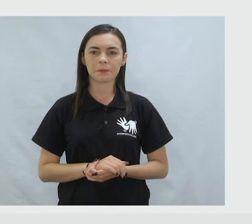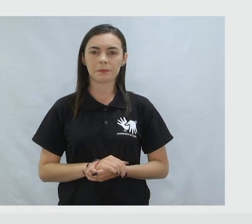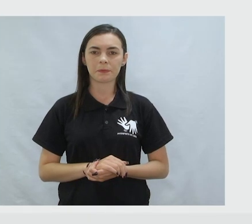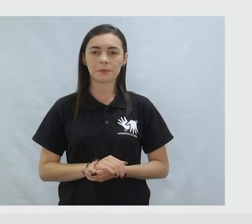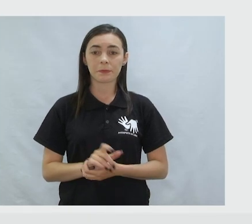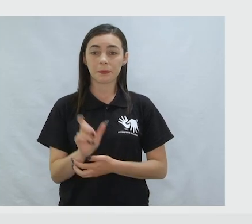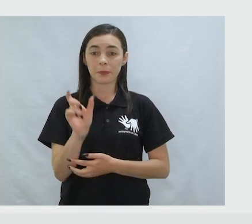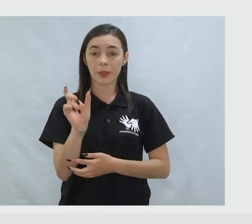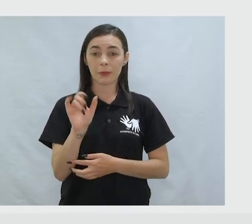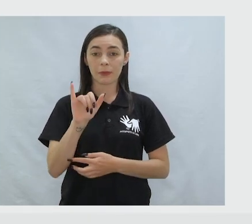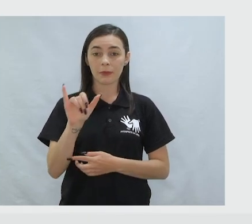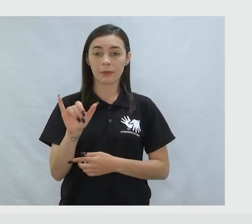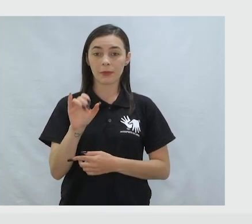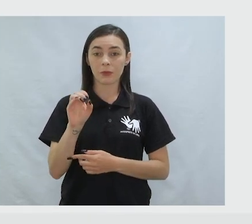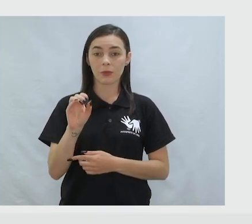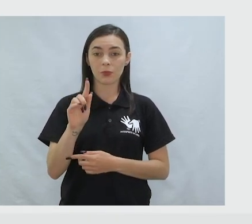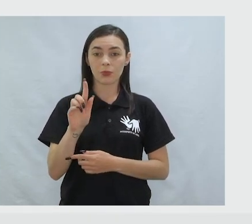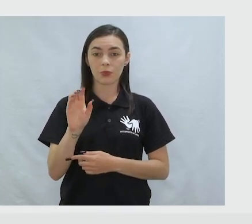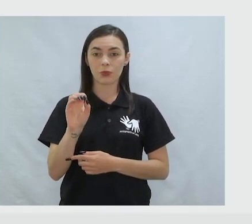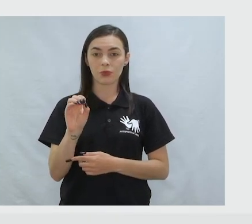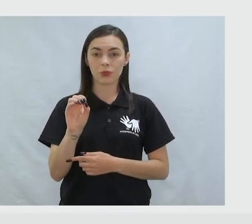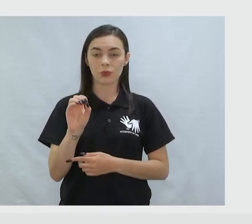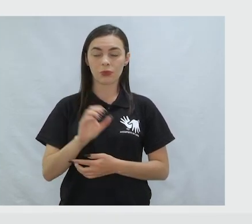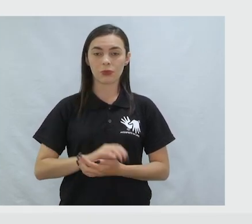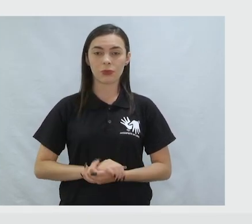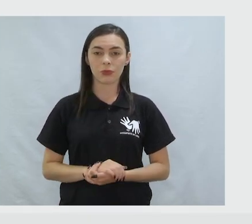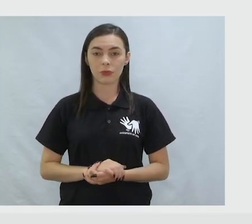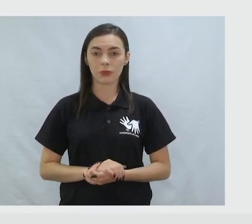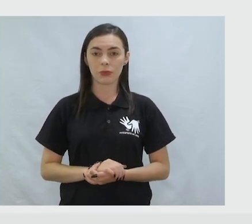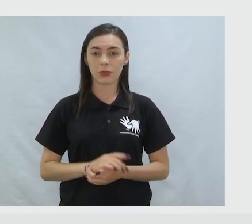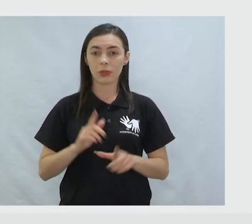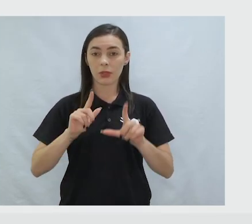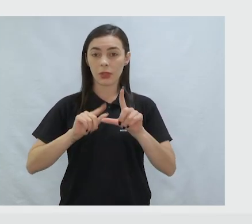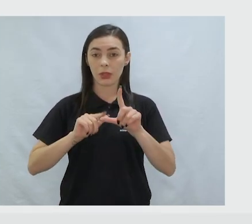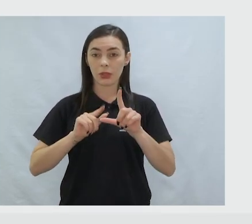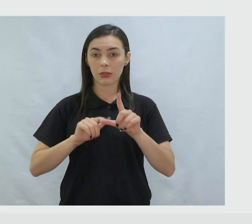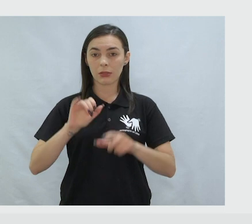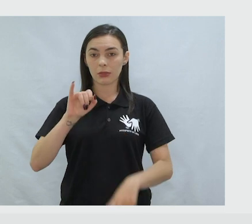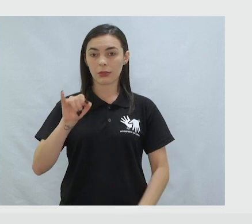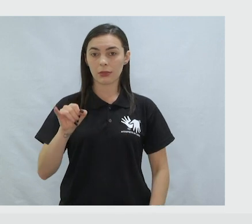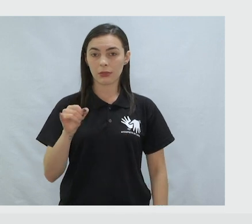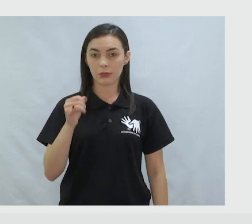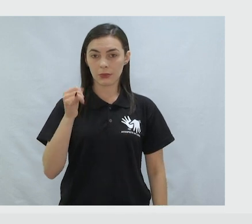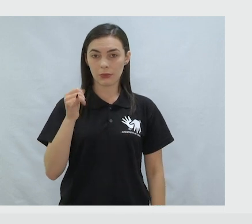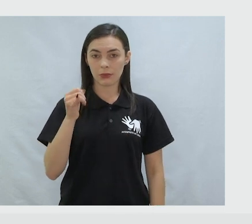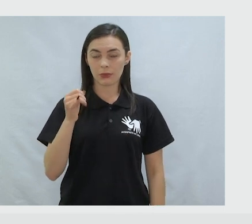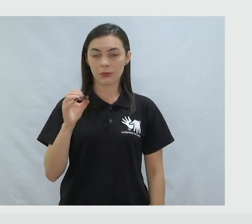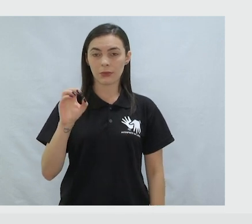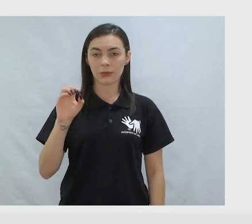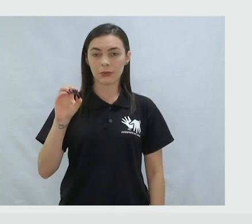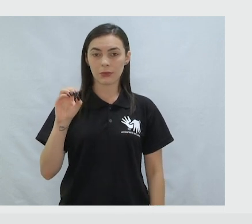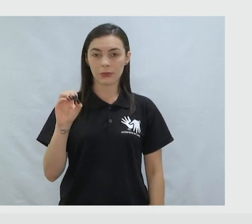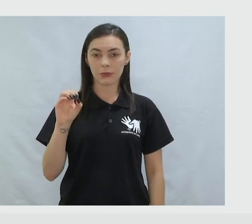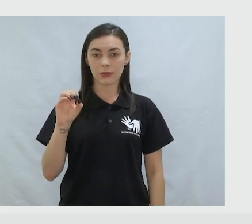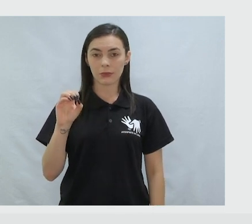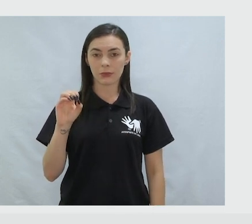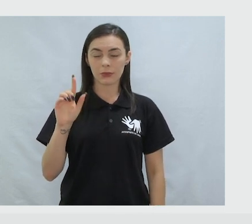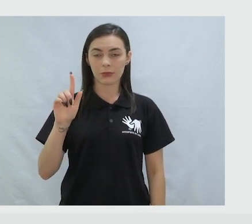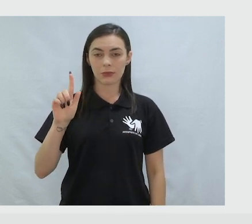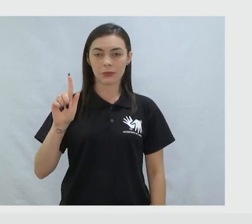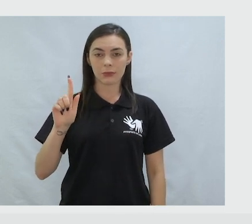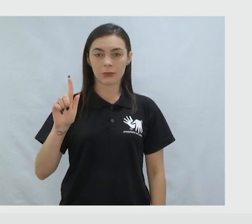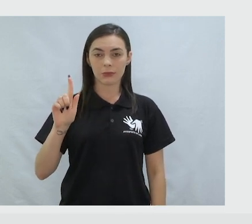lá. Palavra jogo. A letra J, a letra